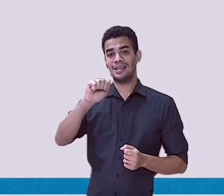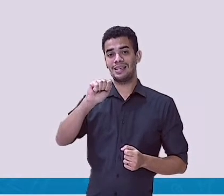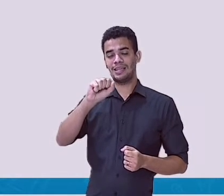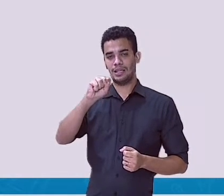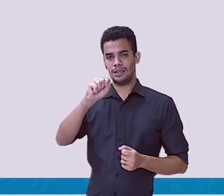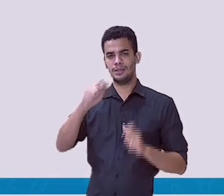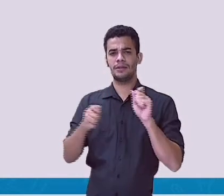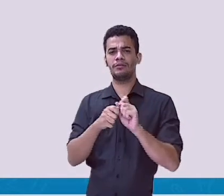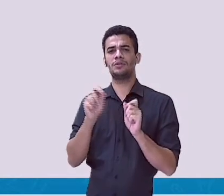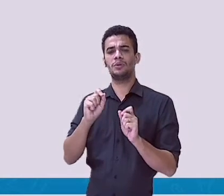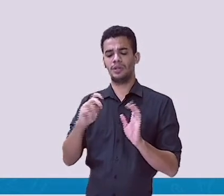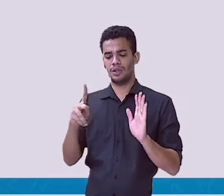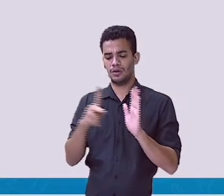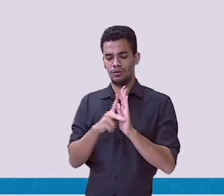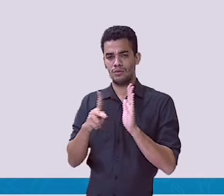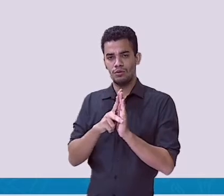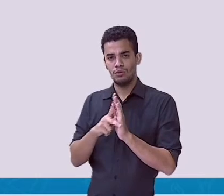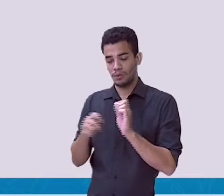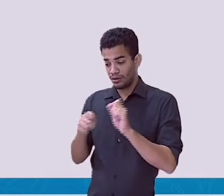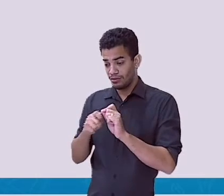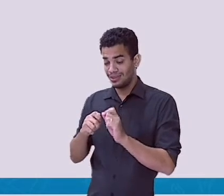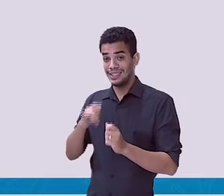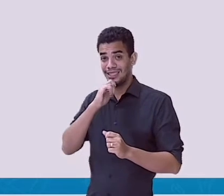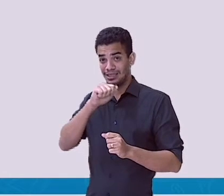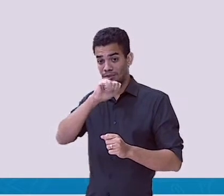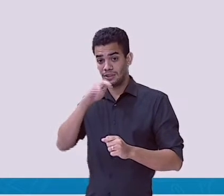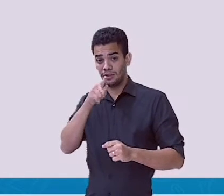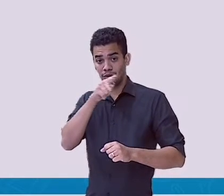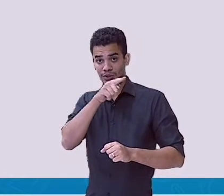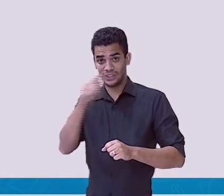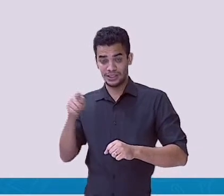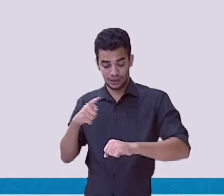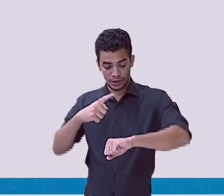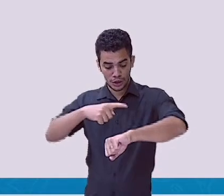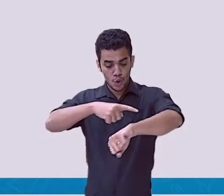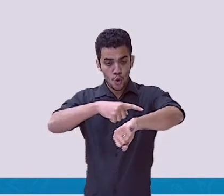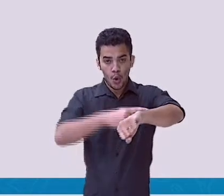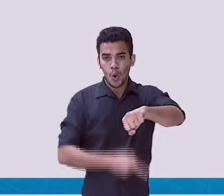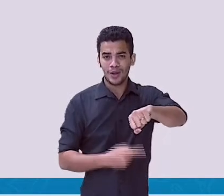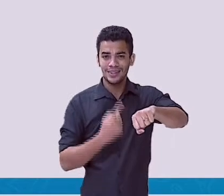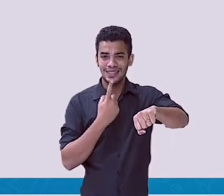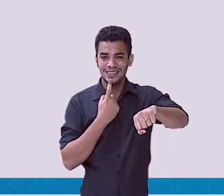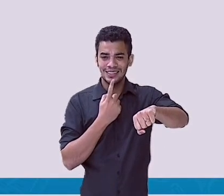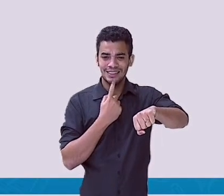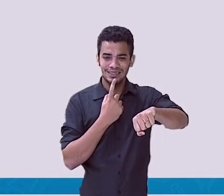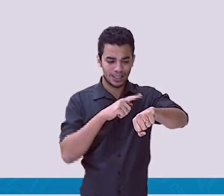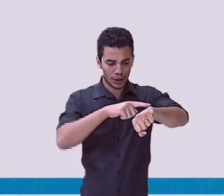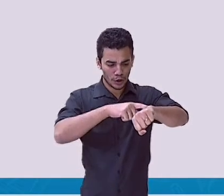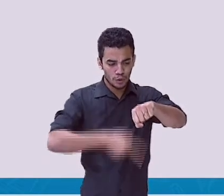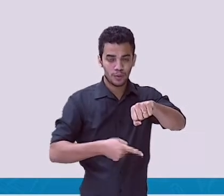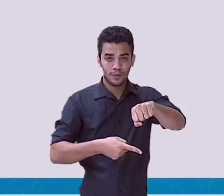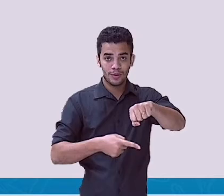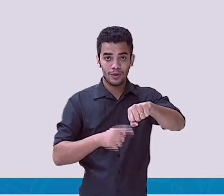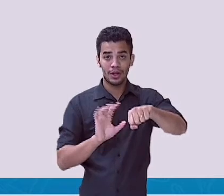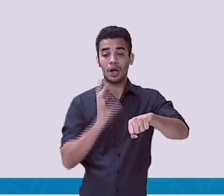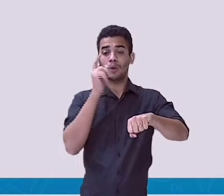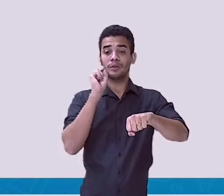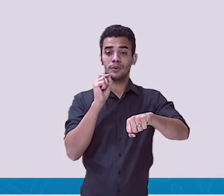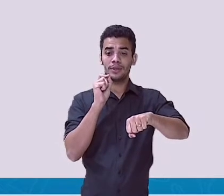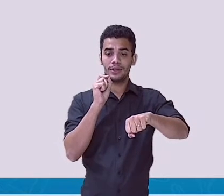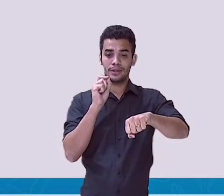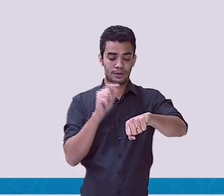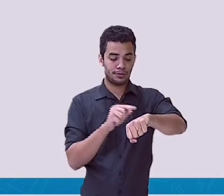cicatrização, pelo tamponamento. Olha só, o que será isso? Tamponar,